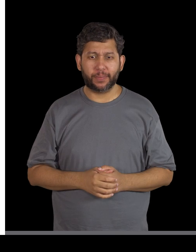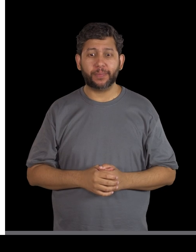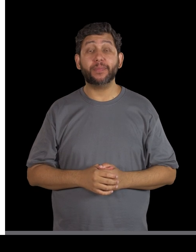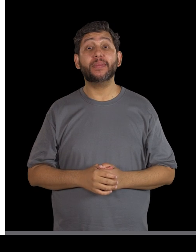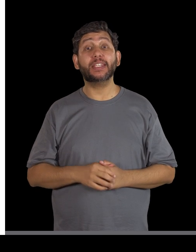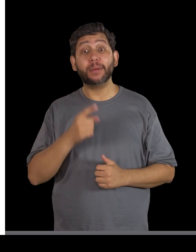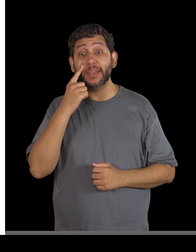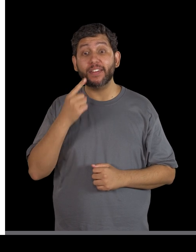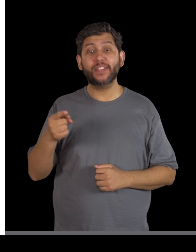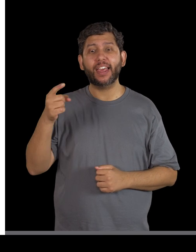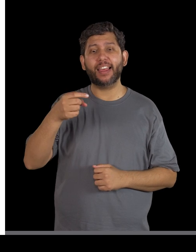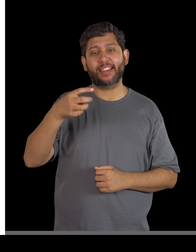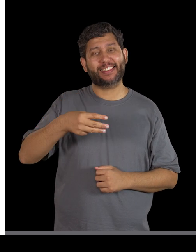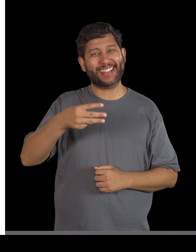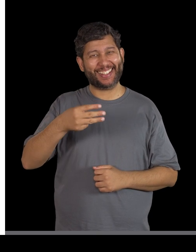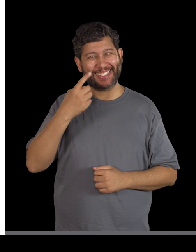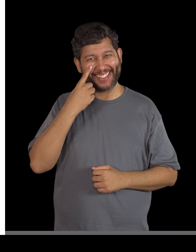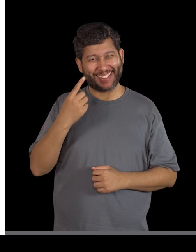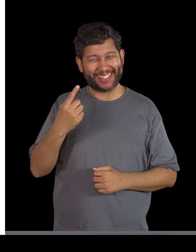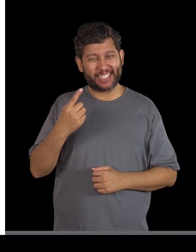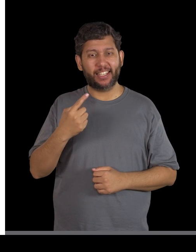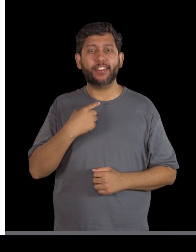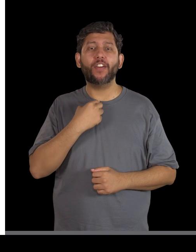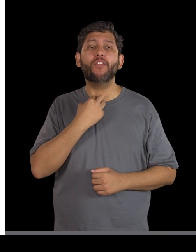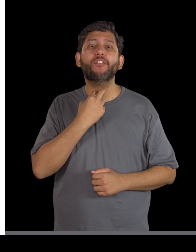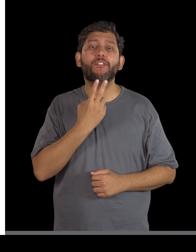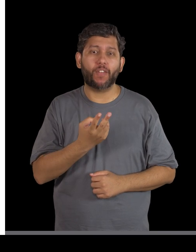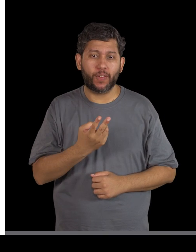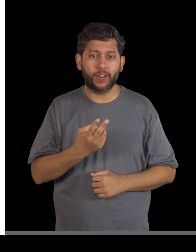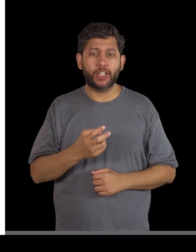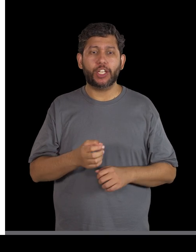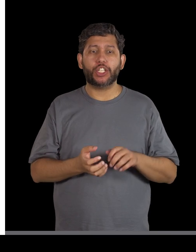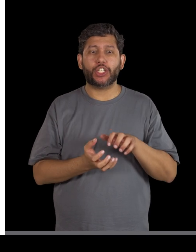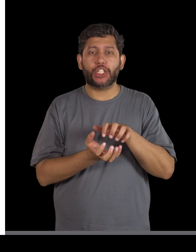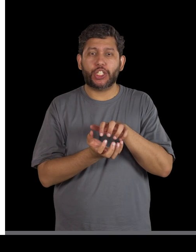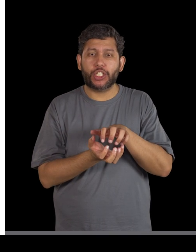do lado, o parzinho, é igual, como vocês já sabem, só que ele é vozeado. Então,